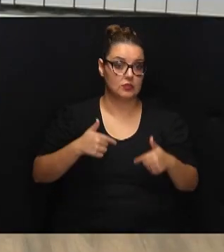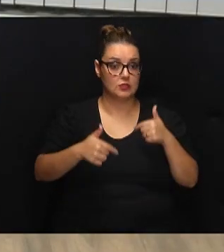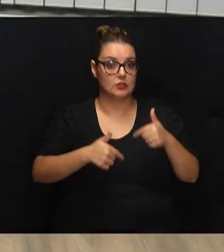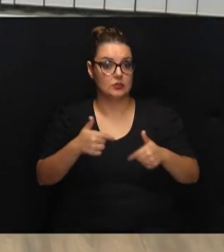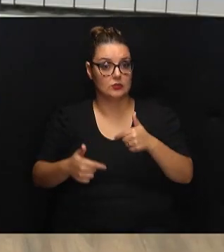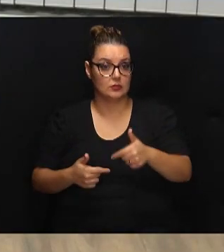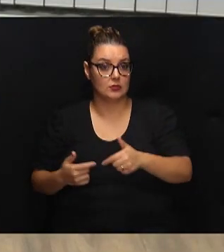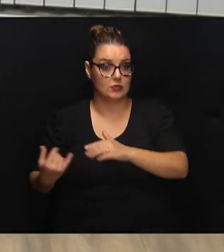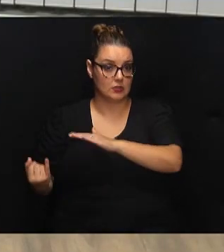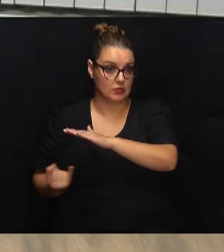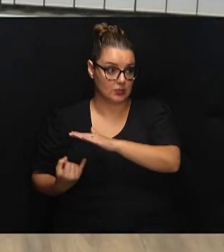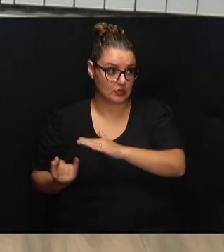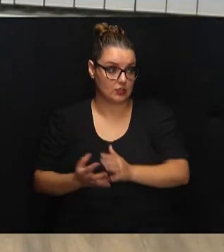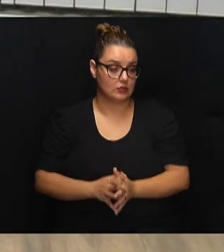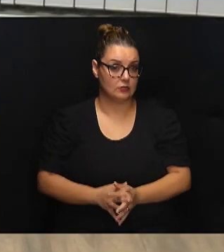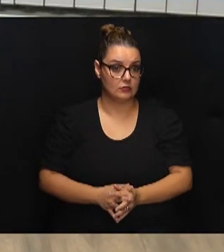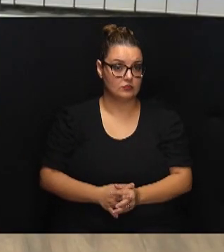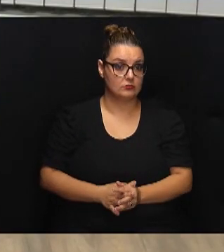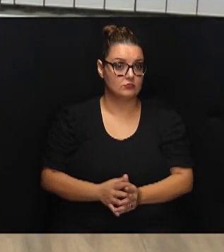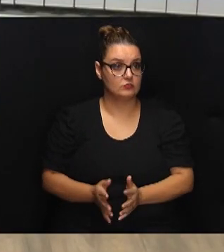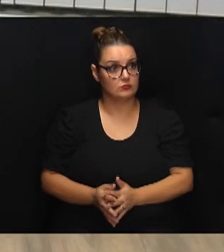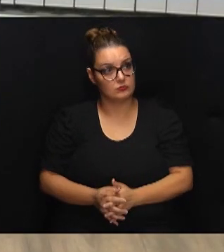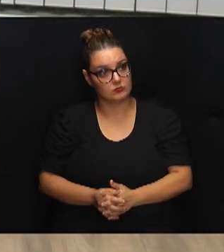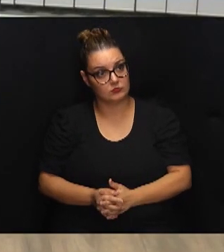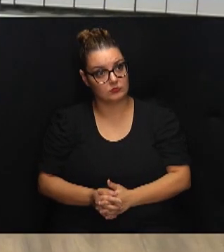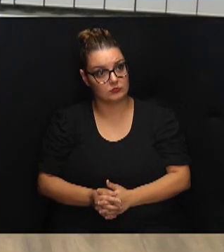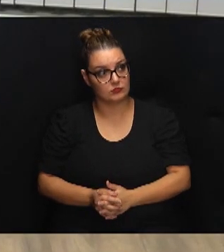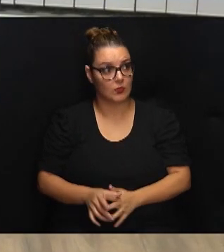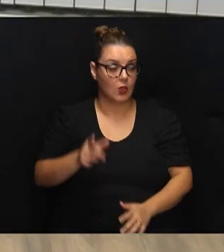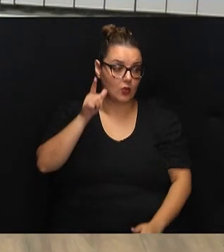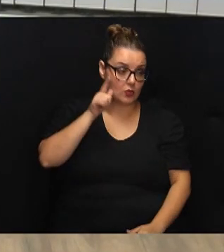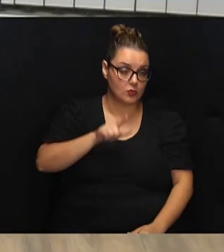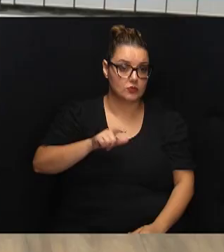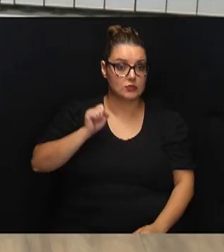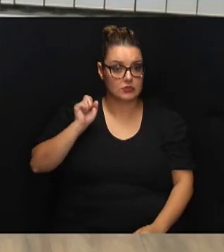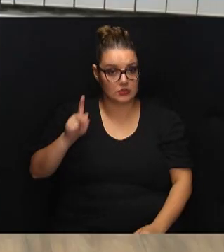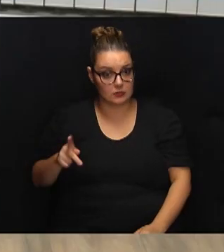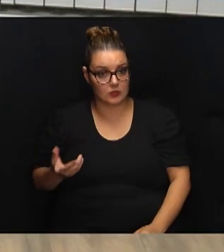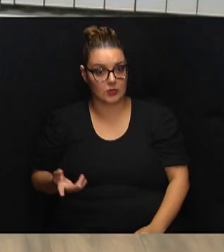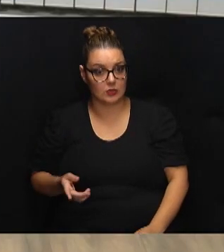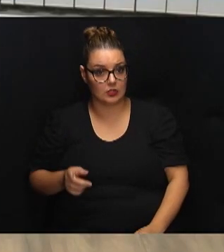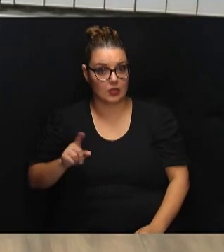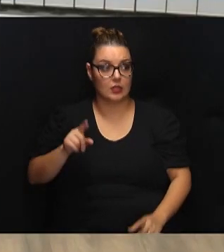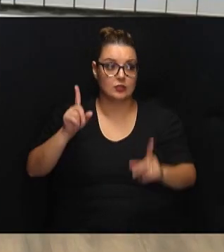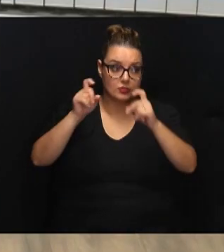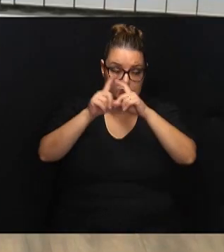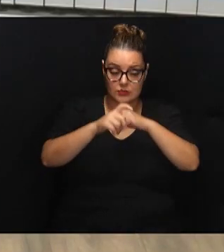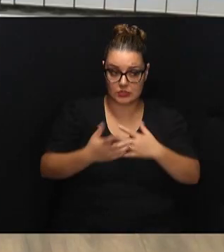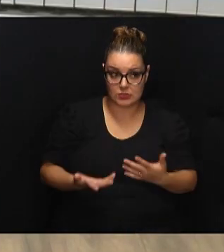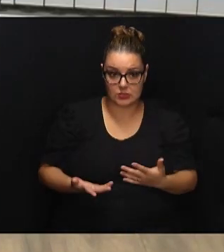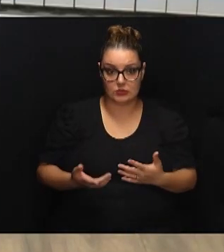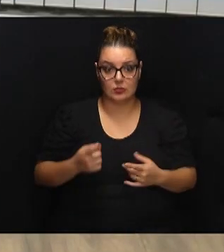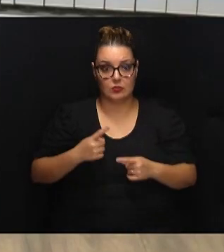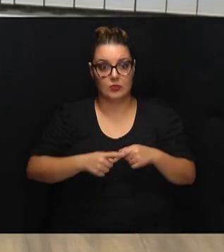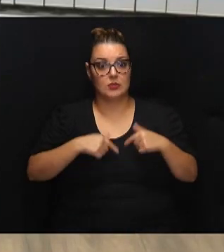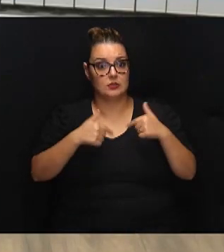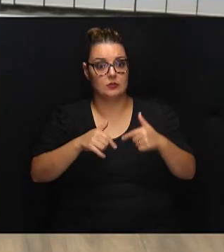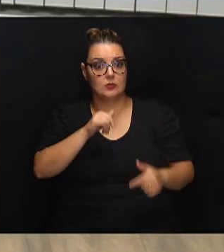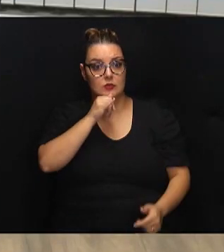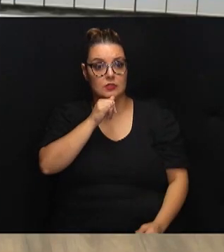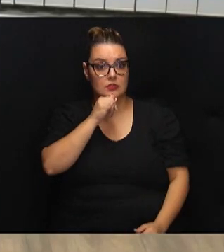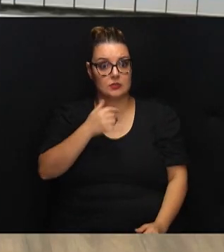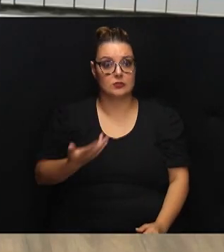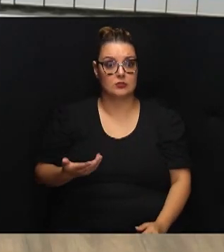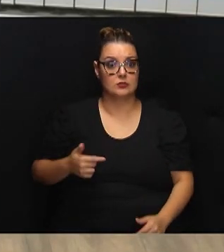na informalidade? Vão conseguir se aposentar? Vai ser muito difícil, porque se eles trabalham, um exemplo, a pessoa trabalhou